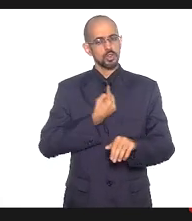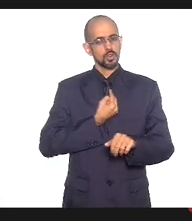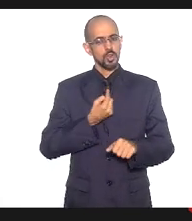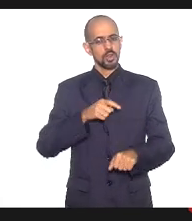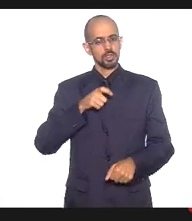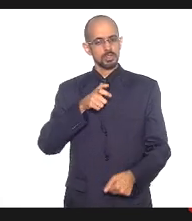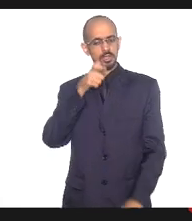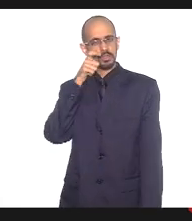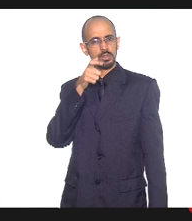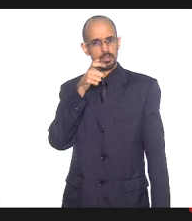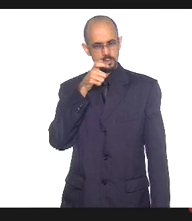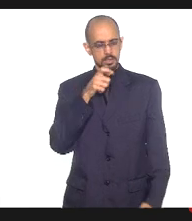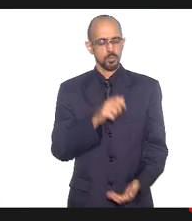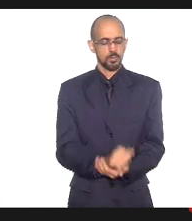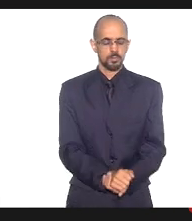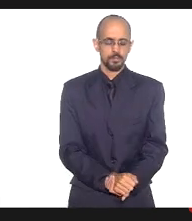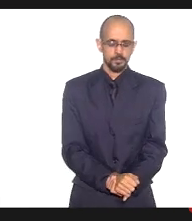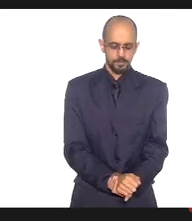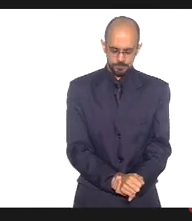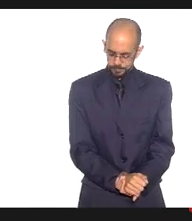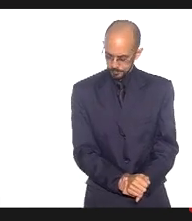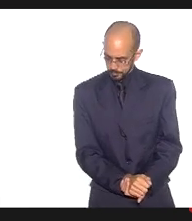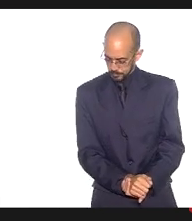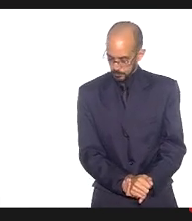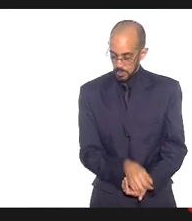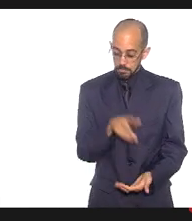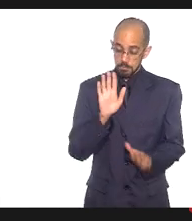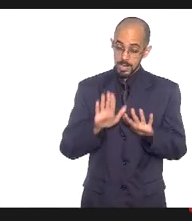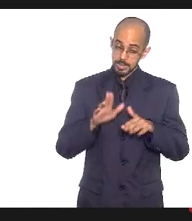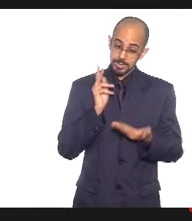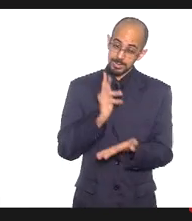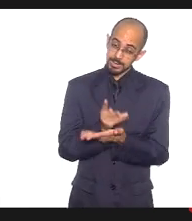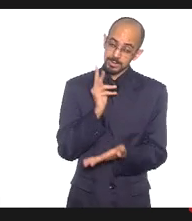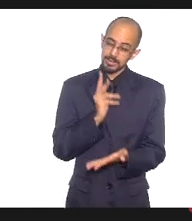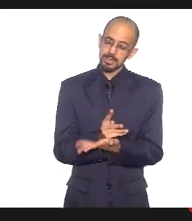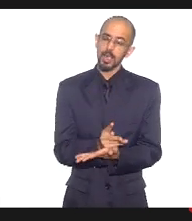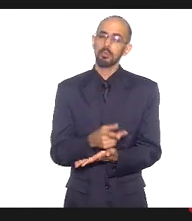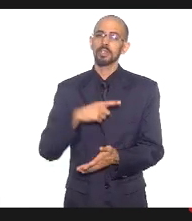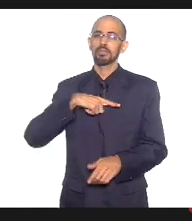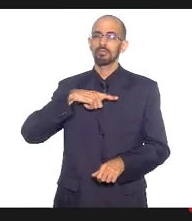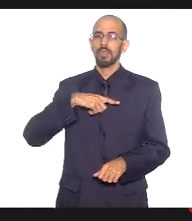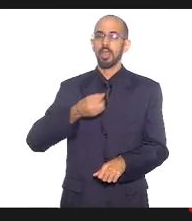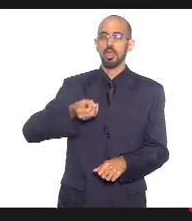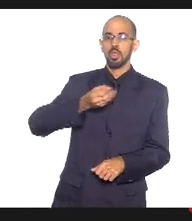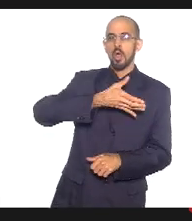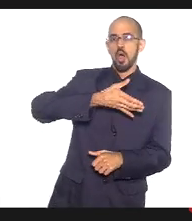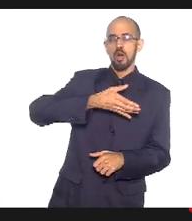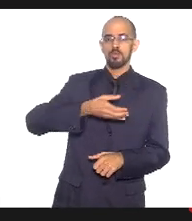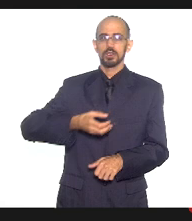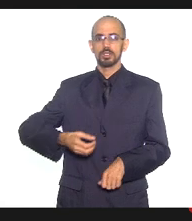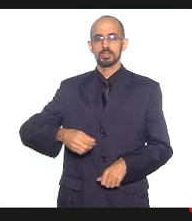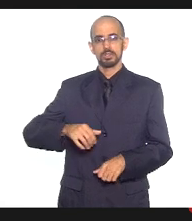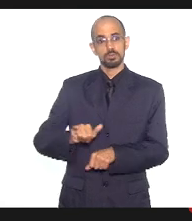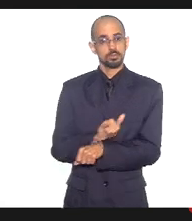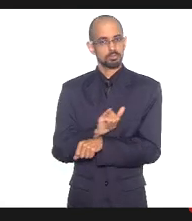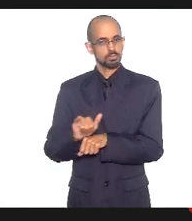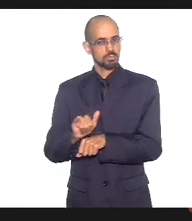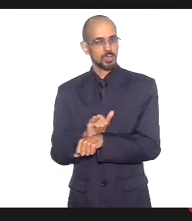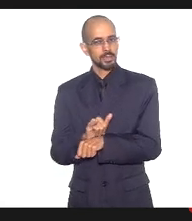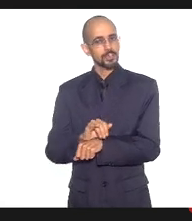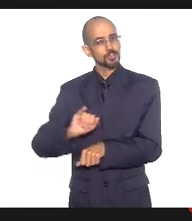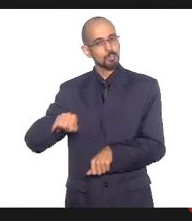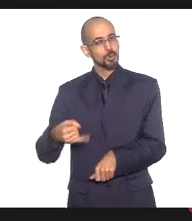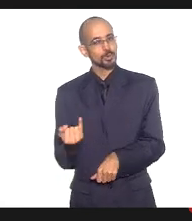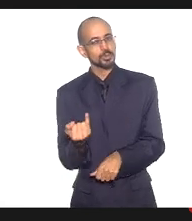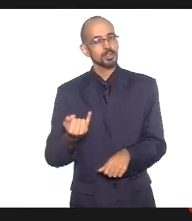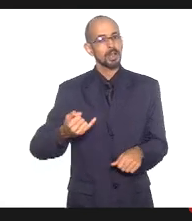companhia. Entretanto, sempre vão existir novas oportunidades, né? Tupi é um grande campo, é um grande investimento,